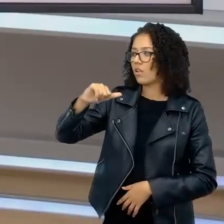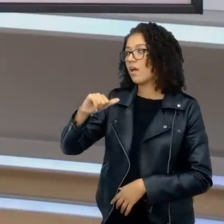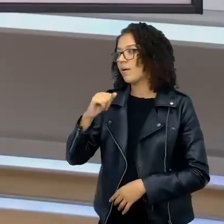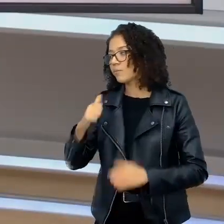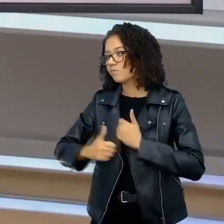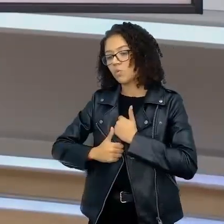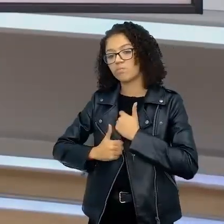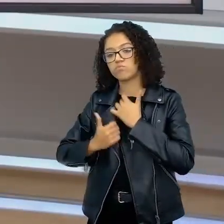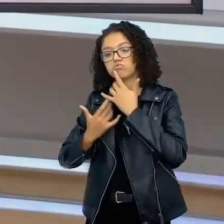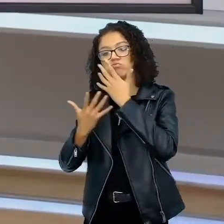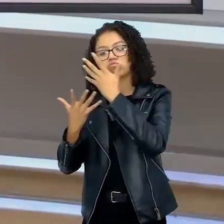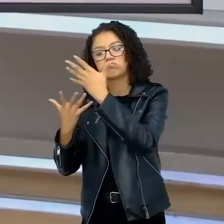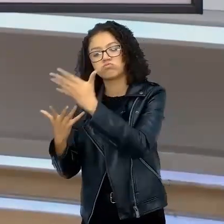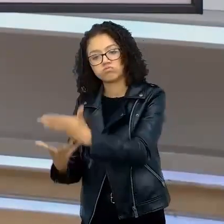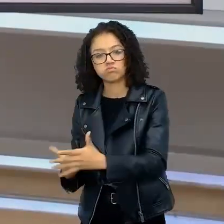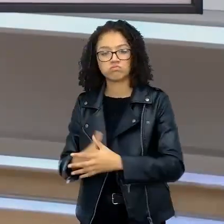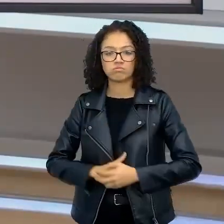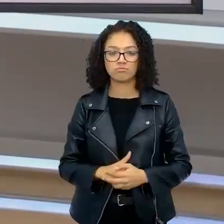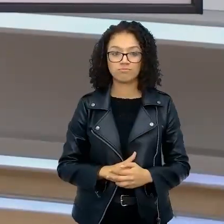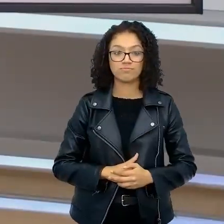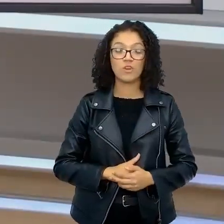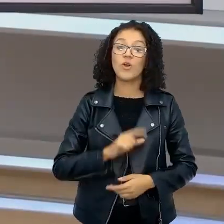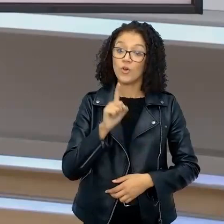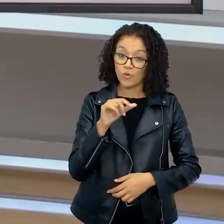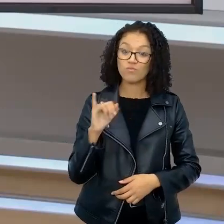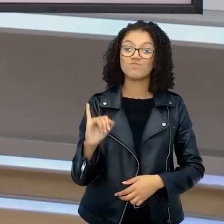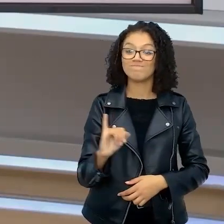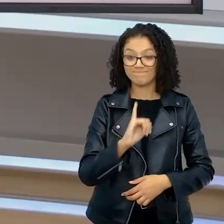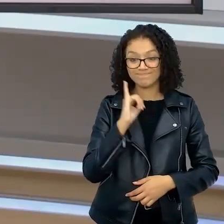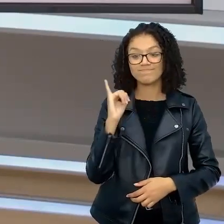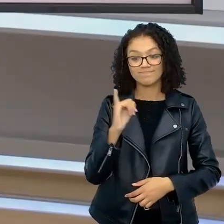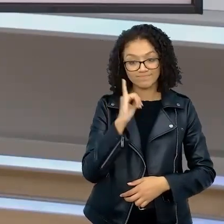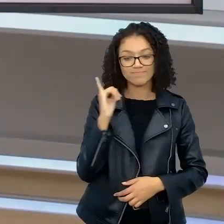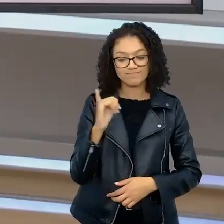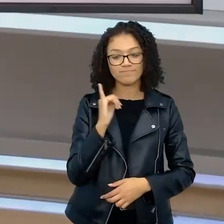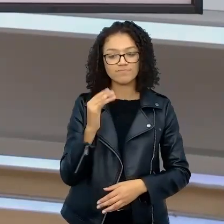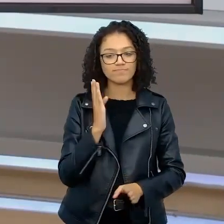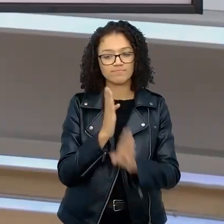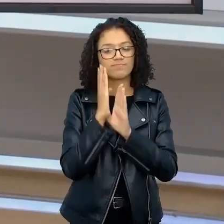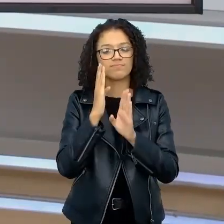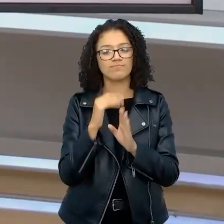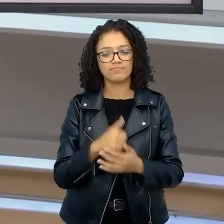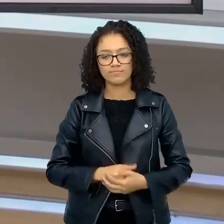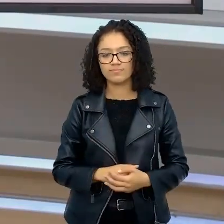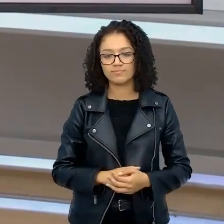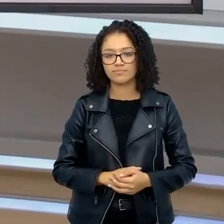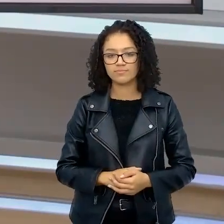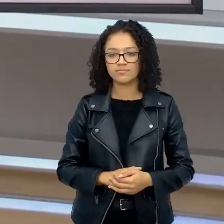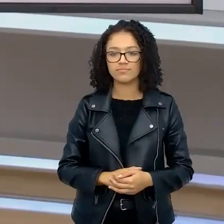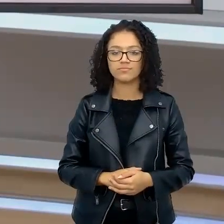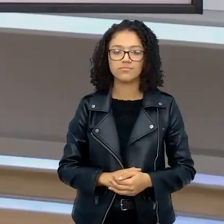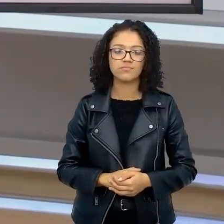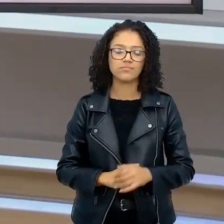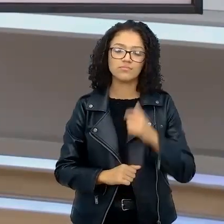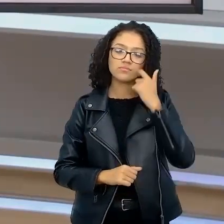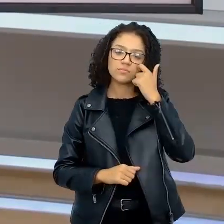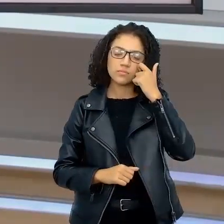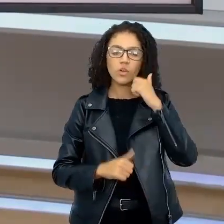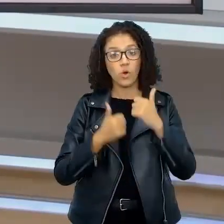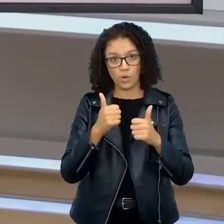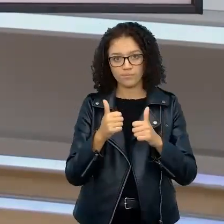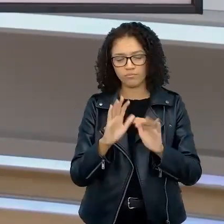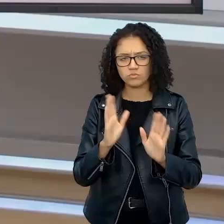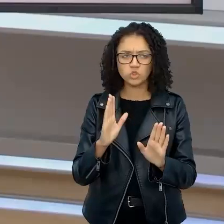essa é uma outra forma da gente conseguir identificar essa situação. E daí, eu identifiquei